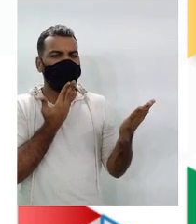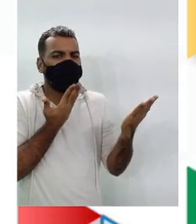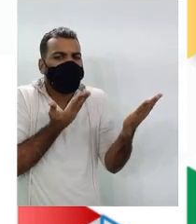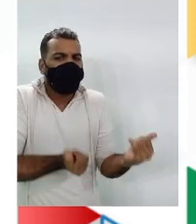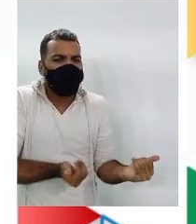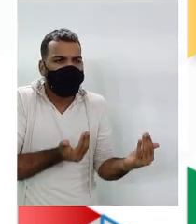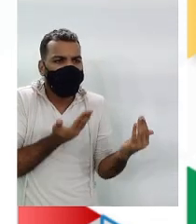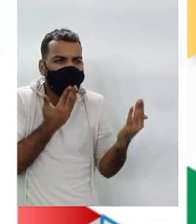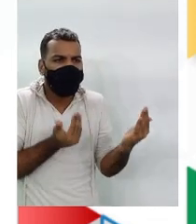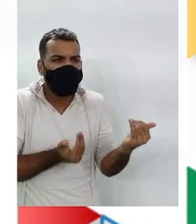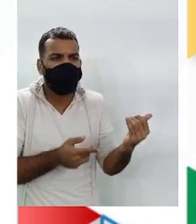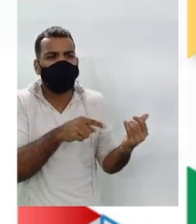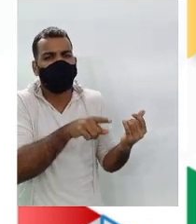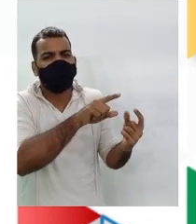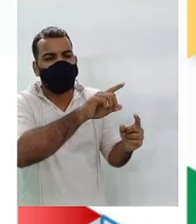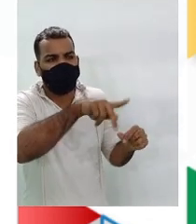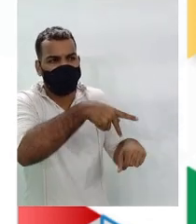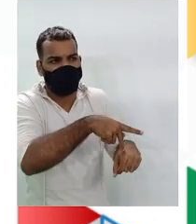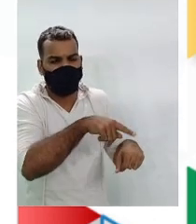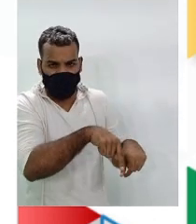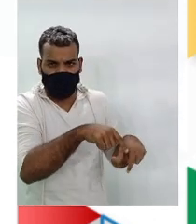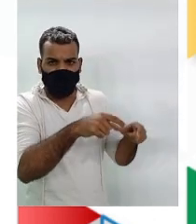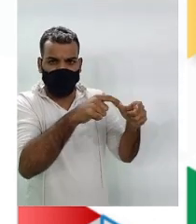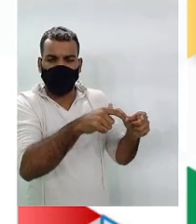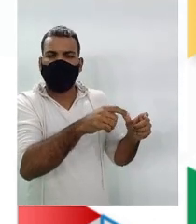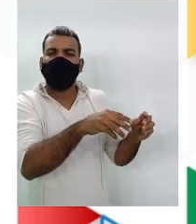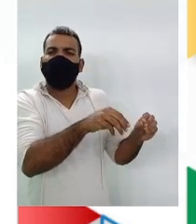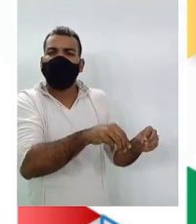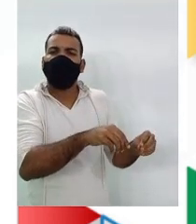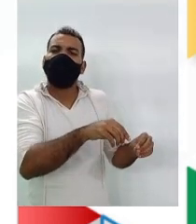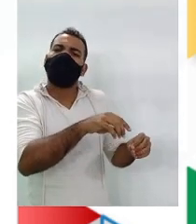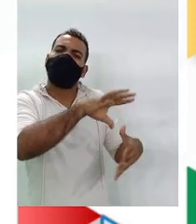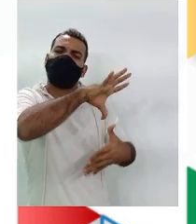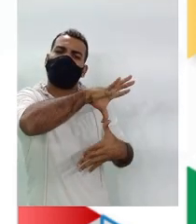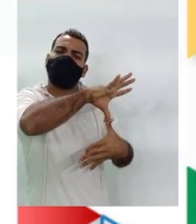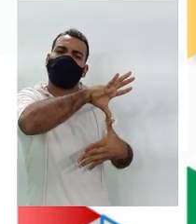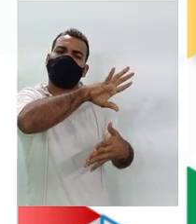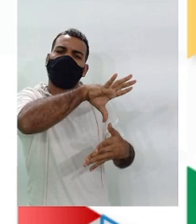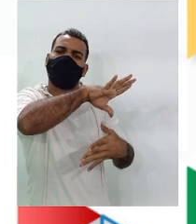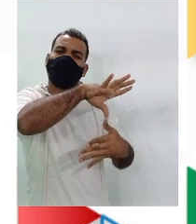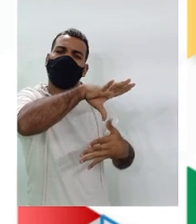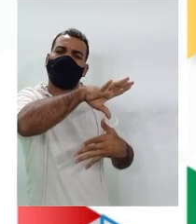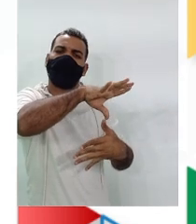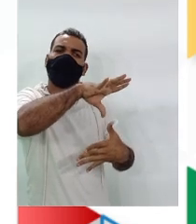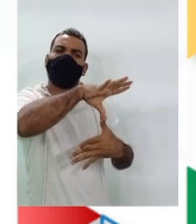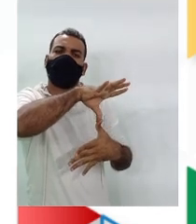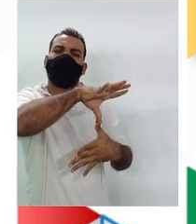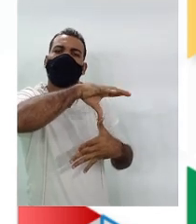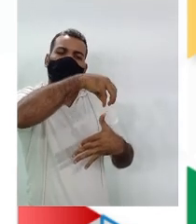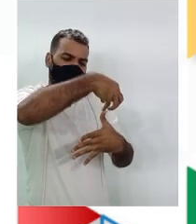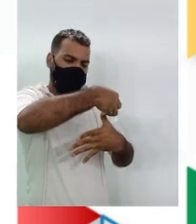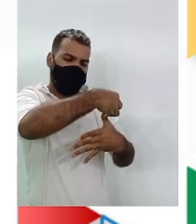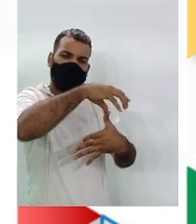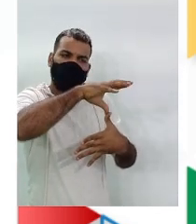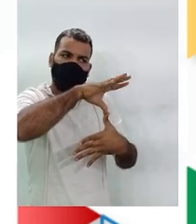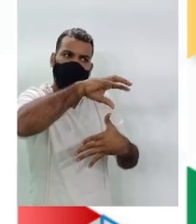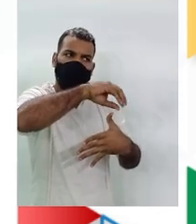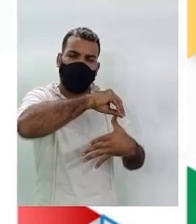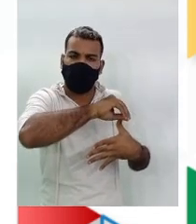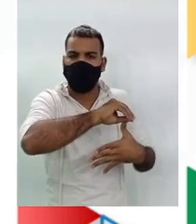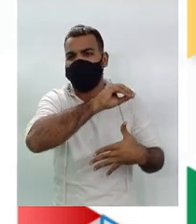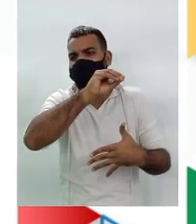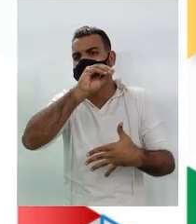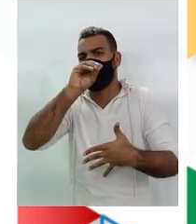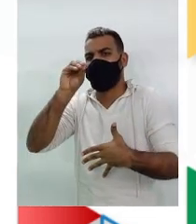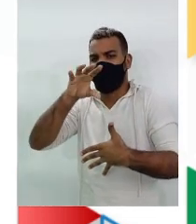verdade, sai de um país da América Central justamente para a América do Norte, onde está o